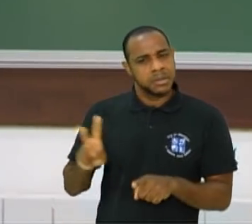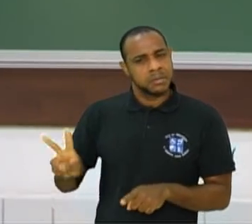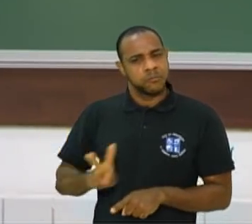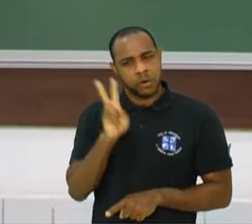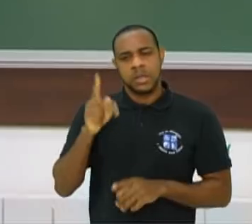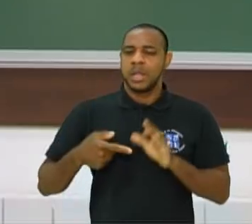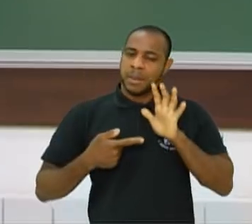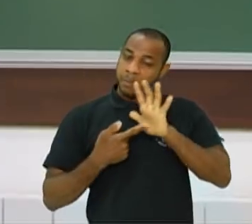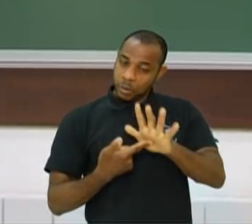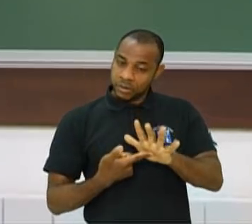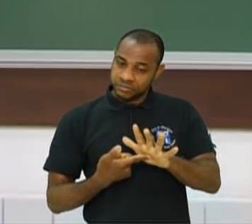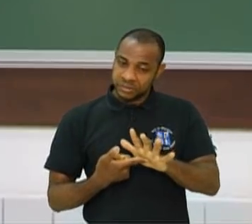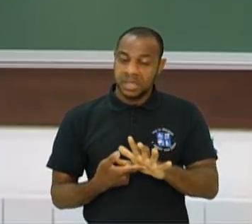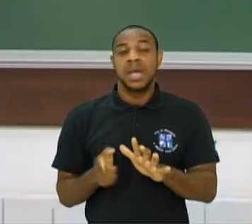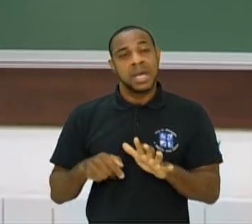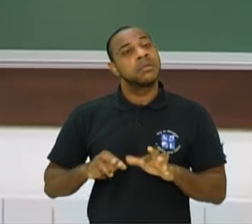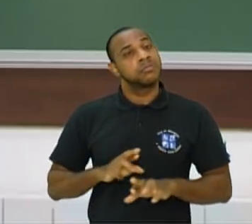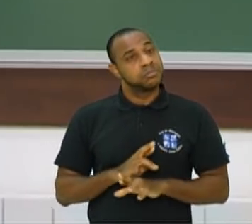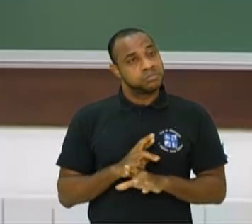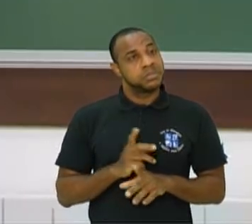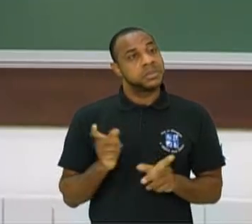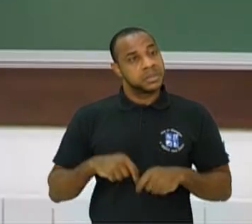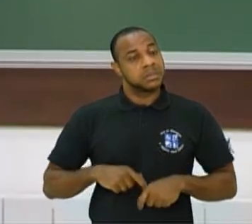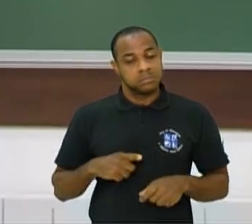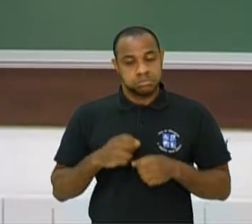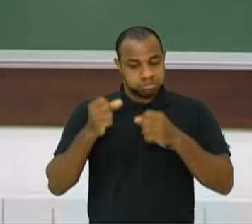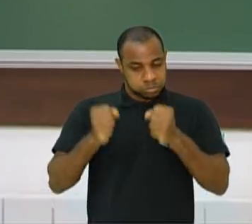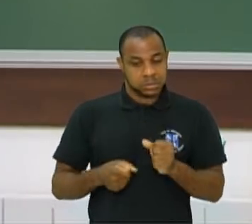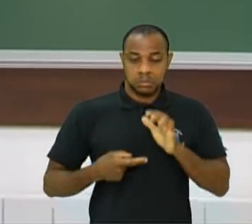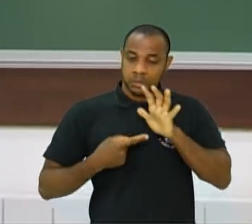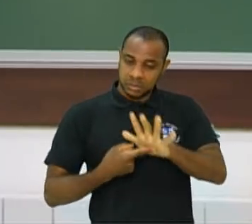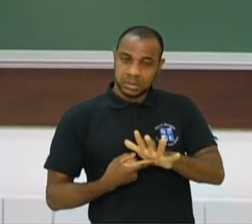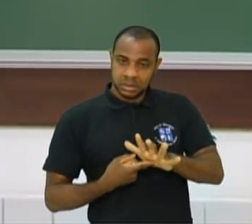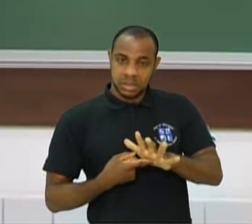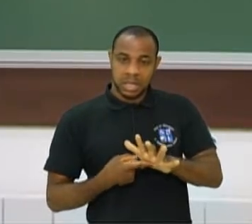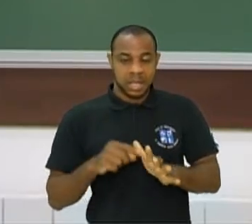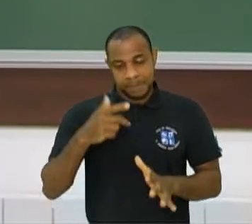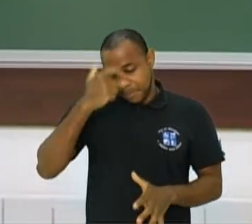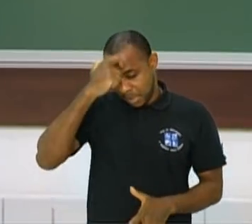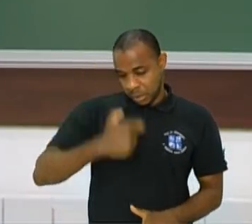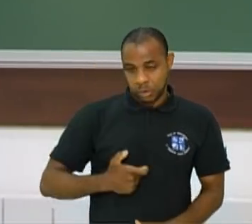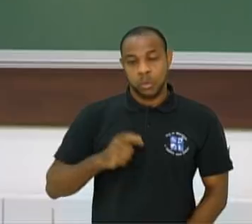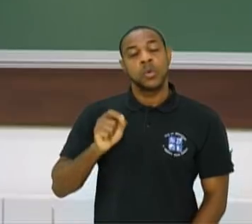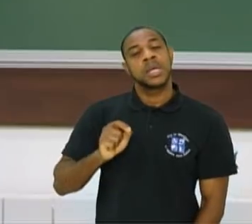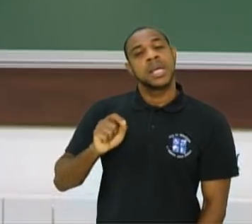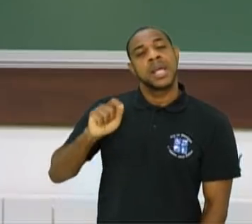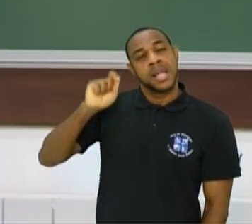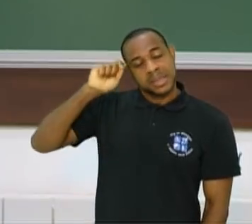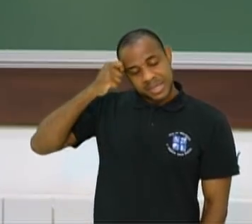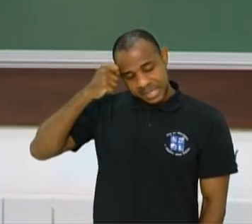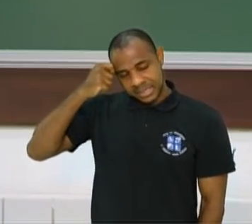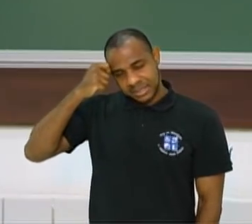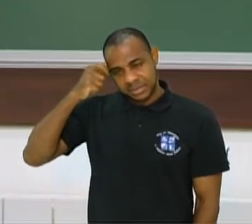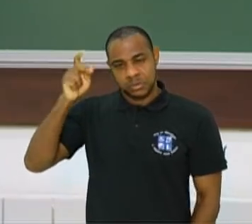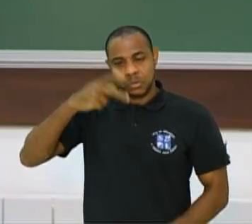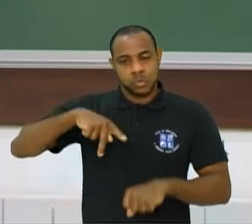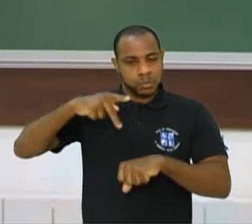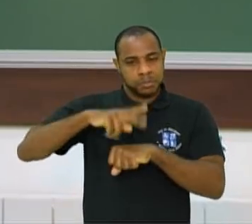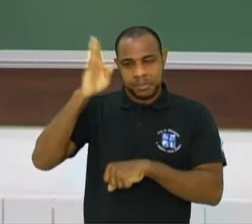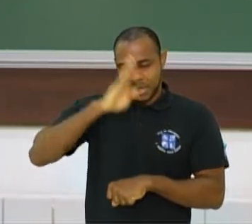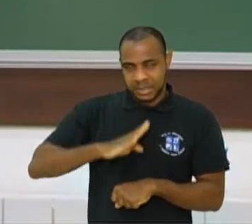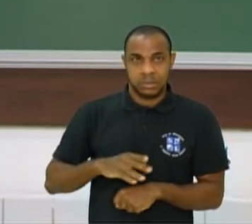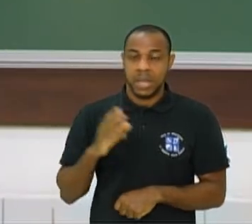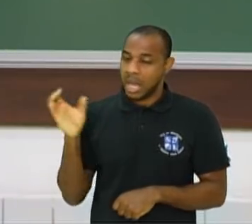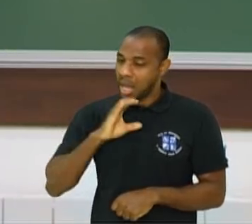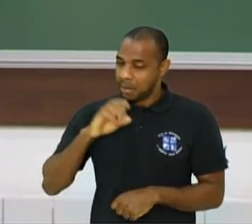muita diferença de trazer esse empoderamento da pessoa negra no nosso país. E é muito urgente que a gente faça